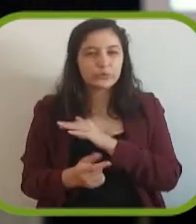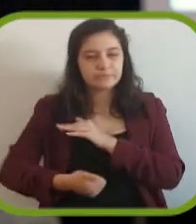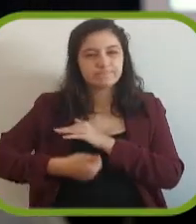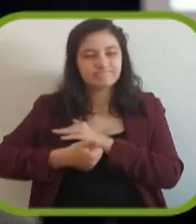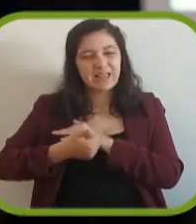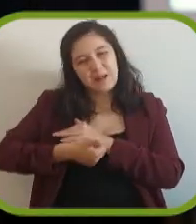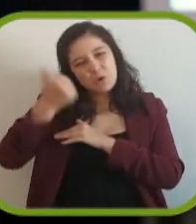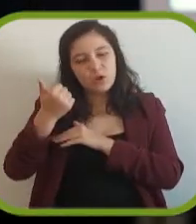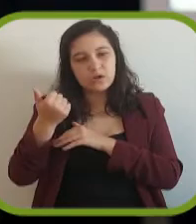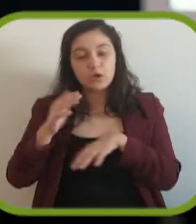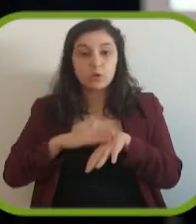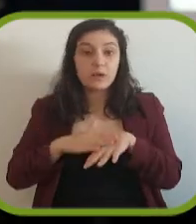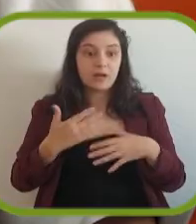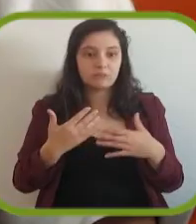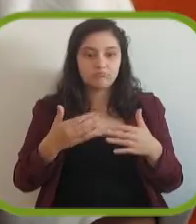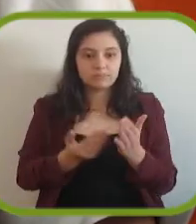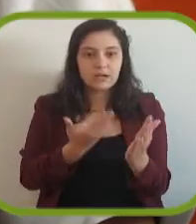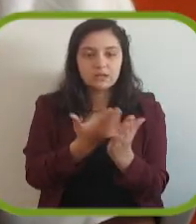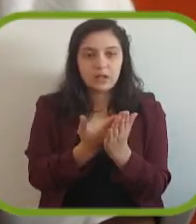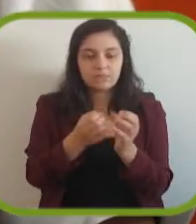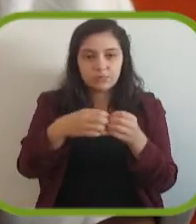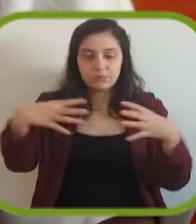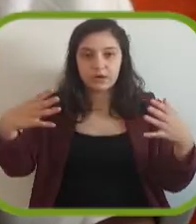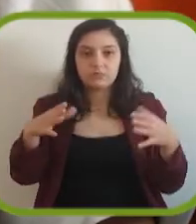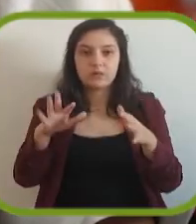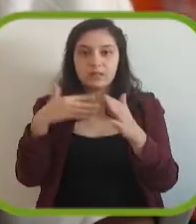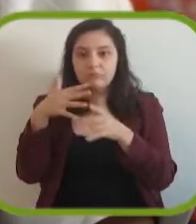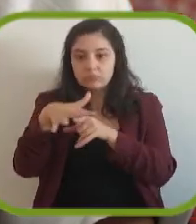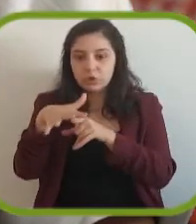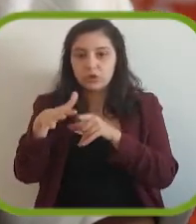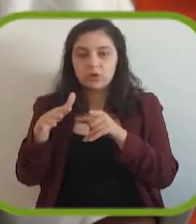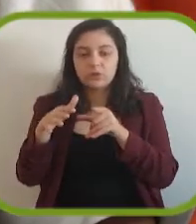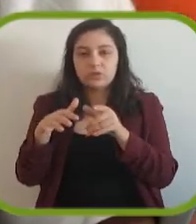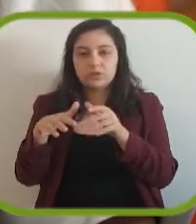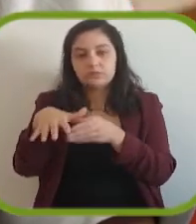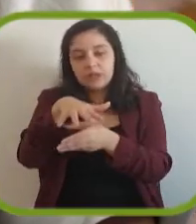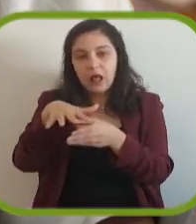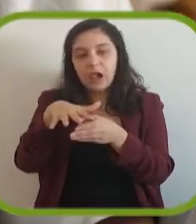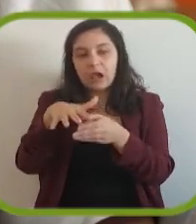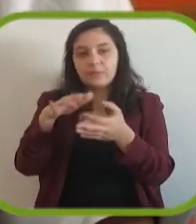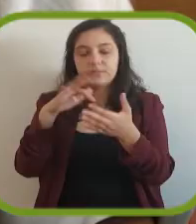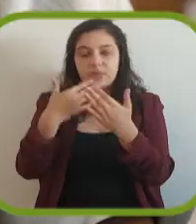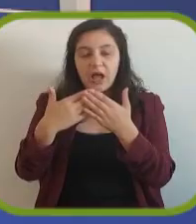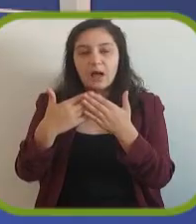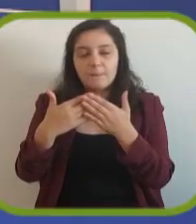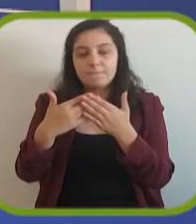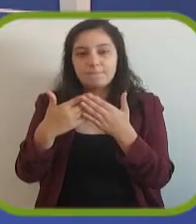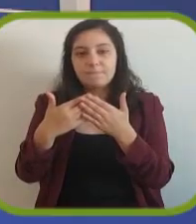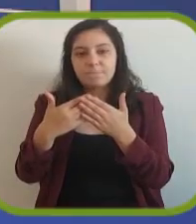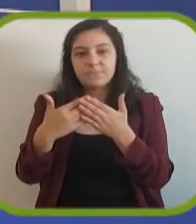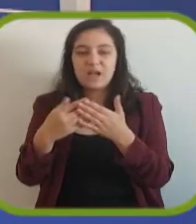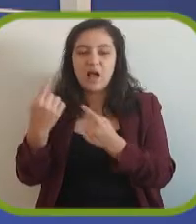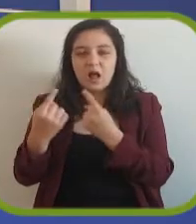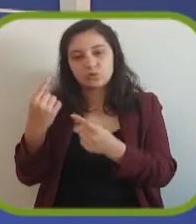não é? Ainda por cima temos neste momento mais candidatos, portanto, é o efeito da massificação, portanto, vem de contextos eles próprios um pouco